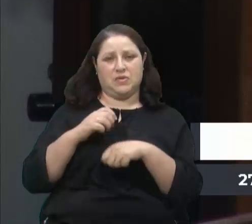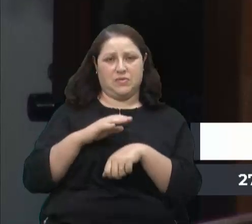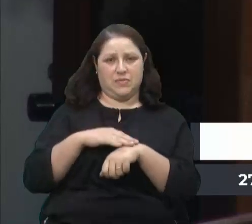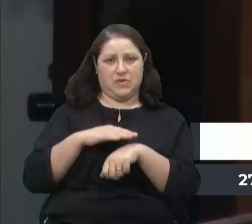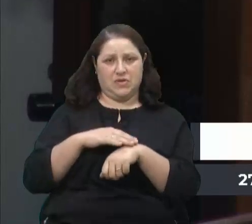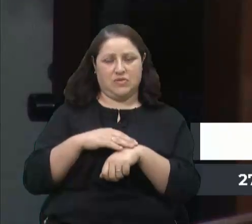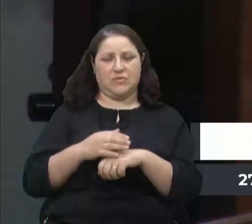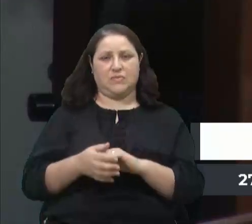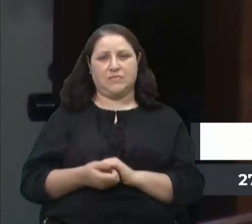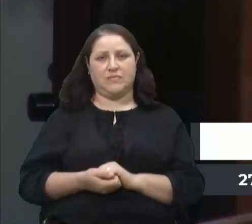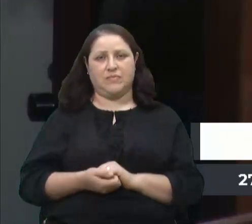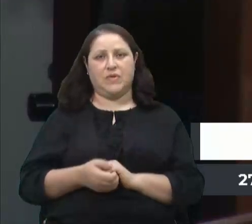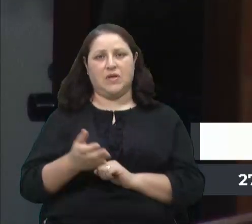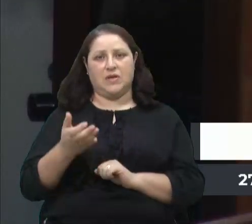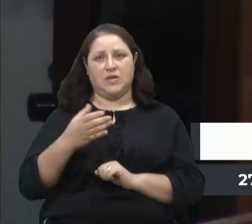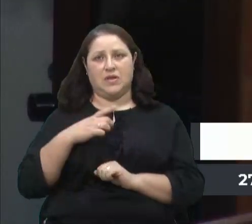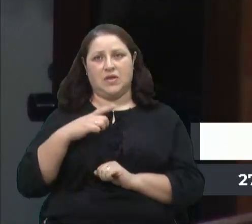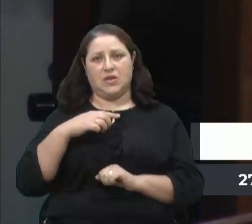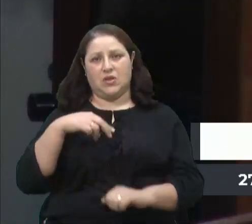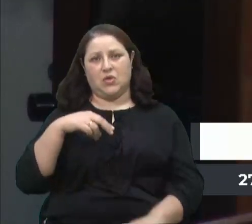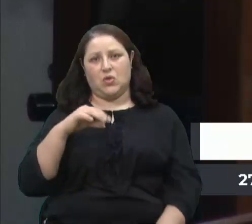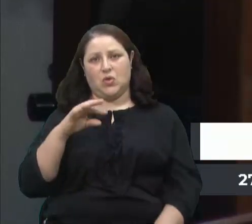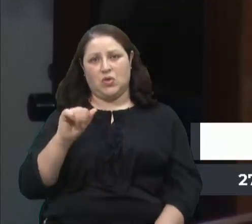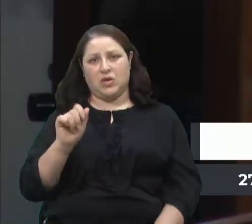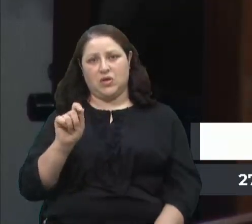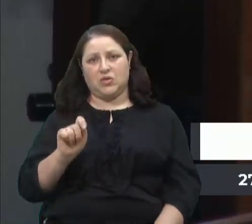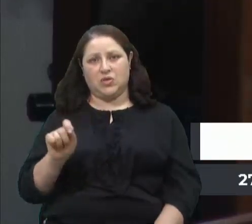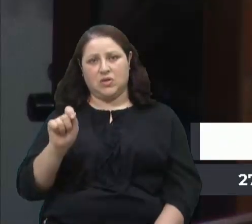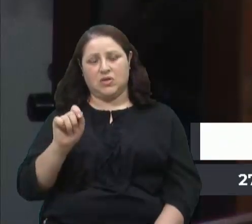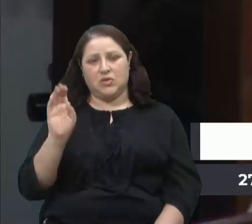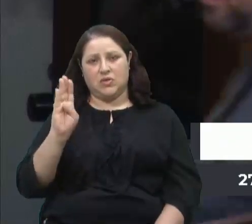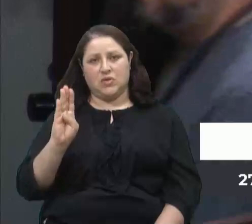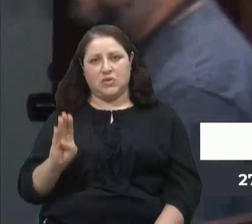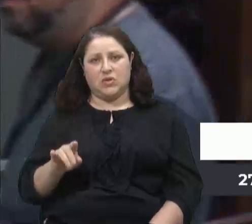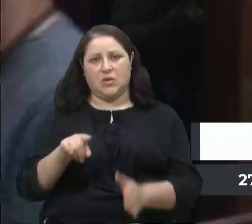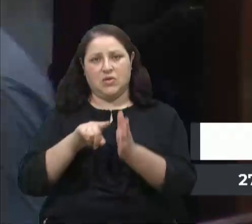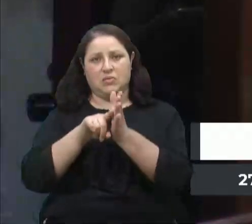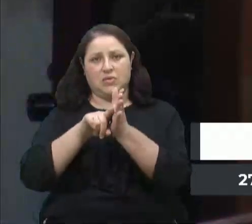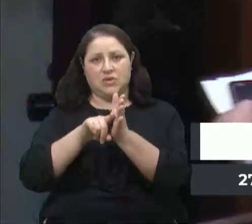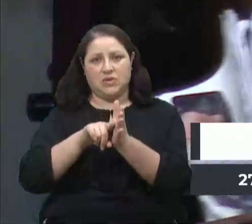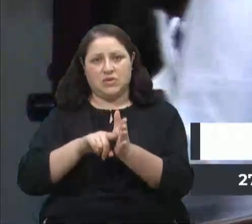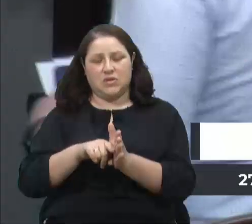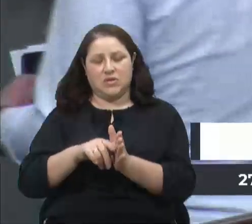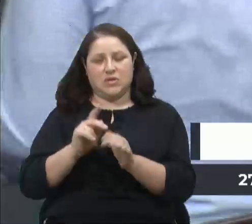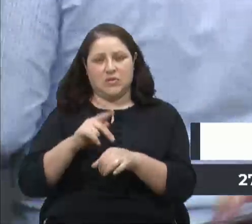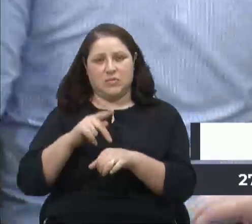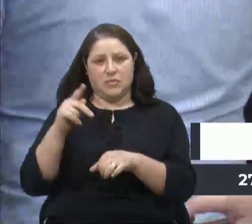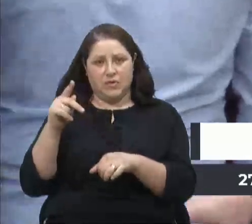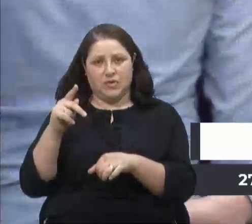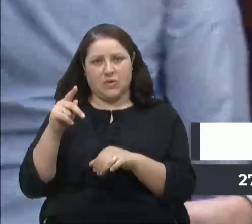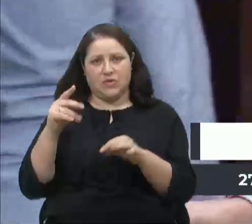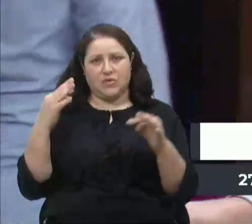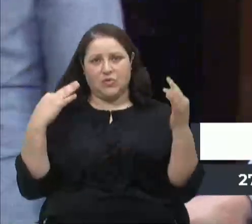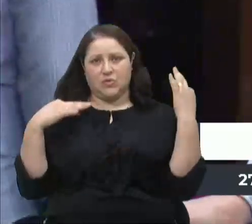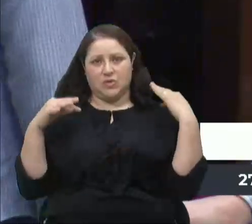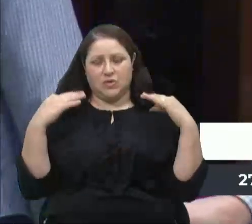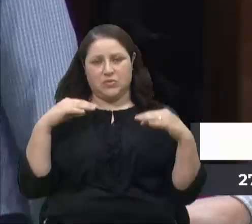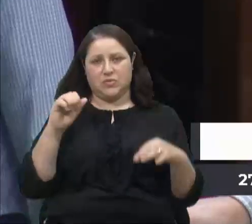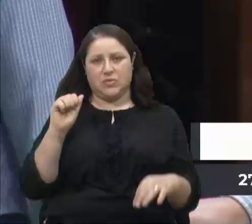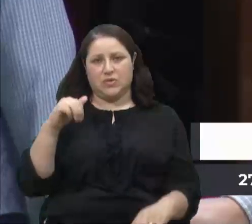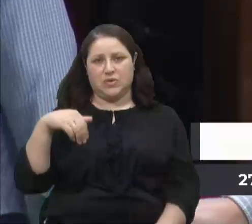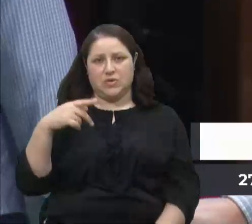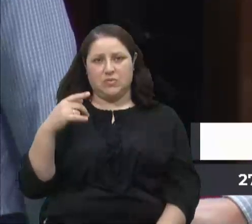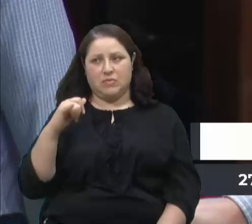Porque eu trago uma nota aqui da Associação Nacional de Pesquisa e Pós-Graduação em Turismo, a Ampitur, uma